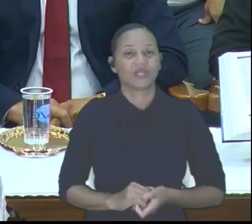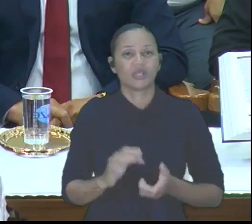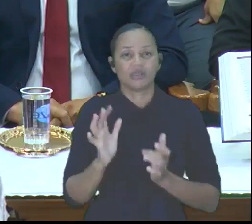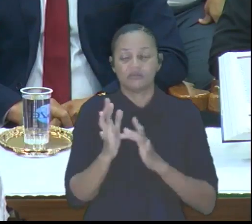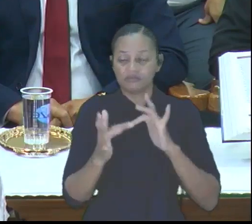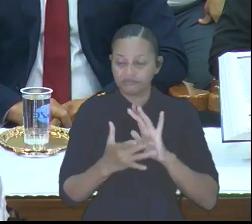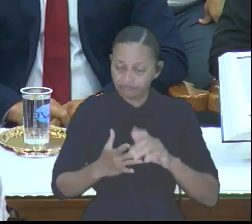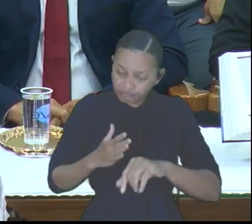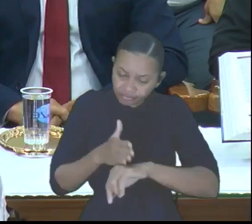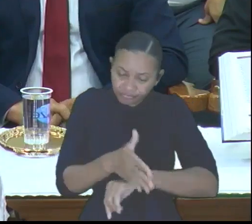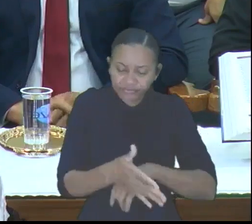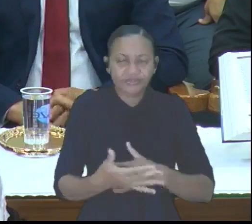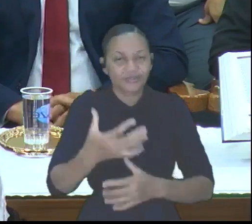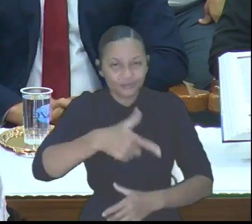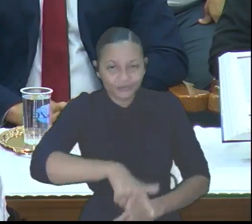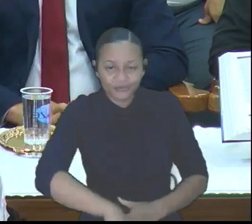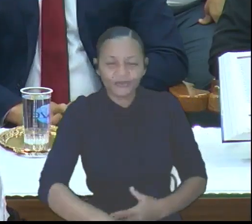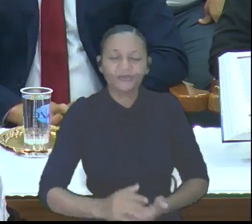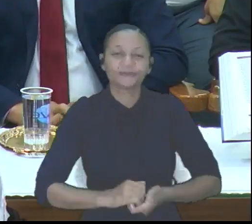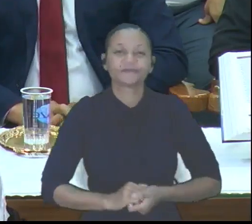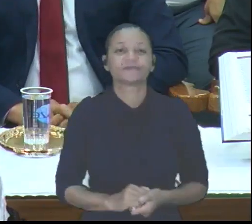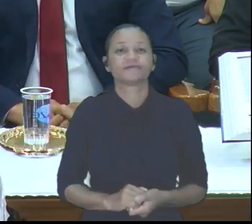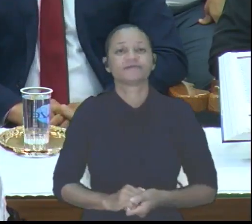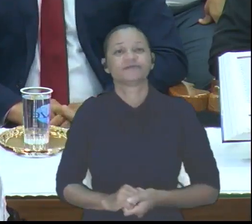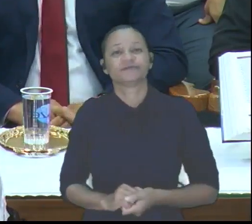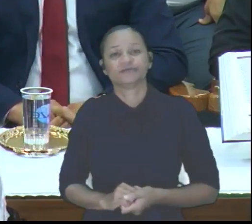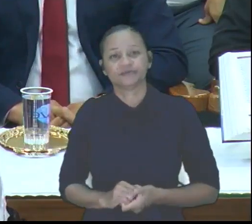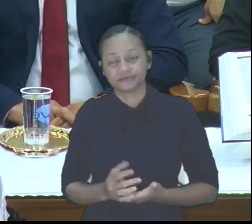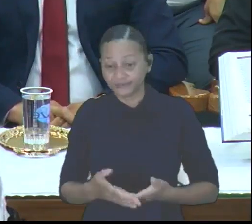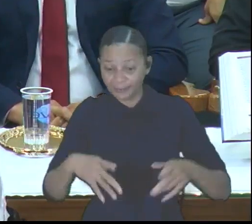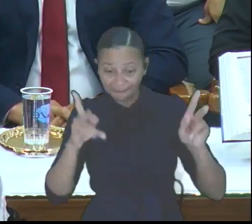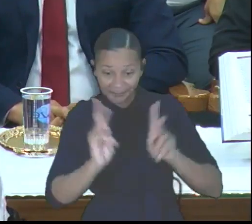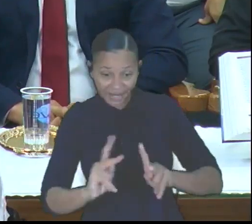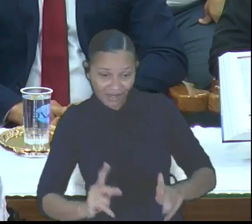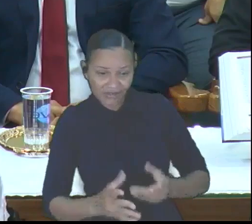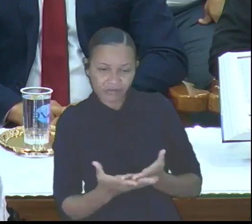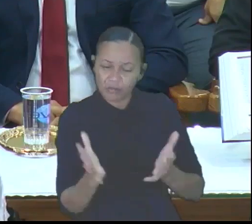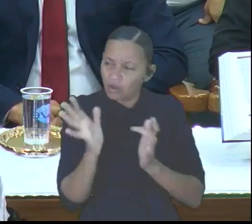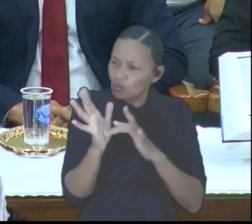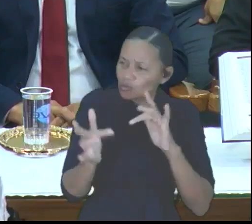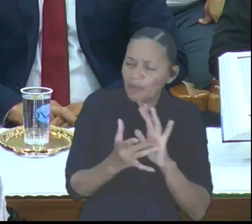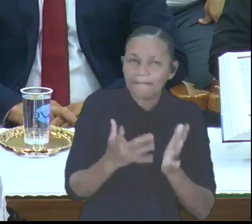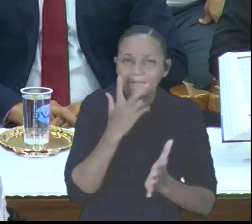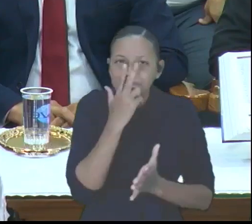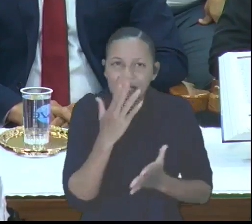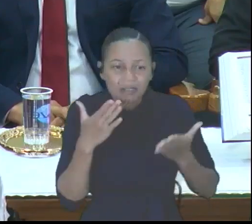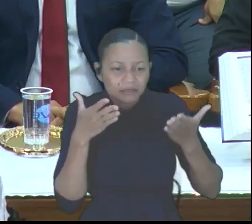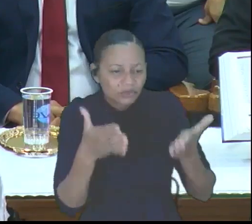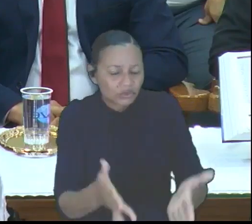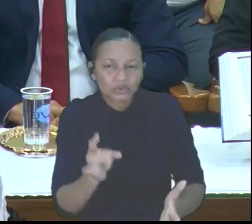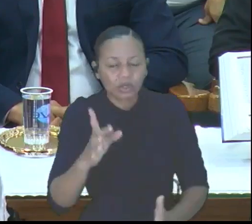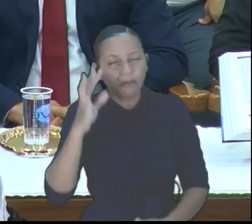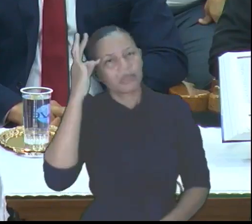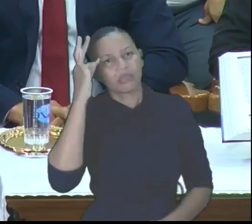Jesus entra novamente, traz a paz. Mas Jesus parece que foi ali só para